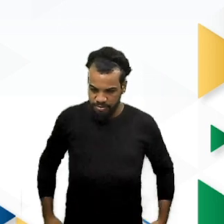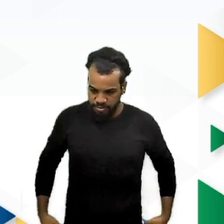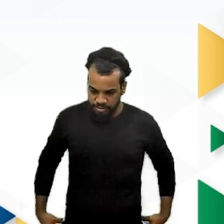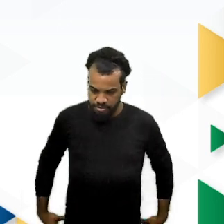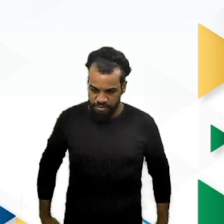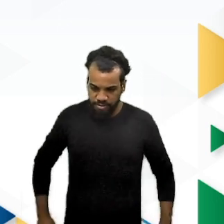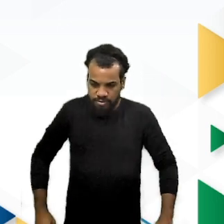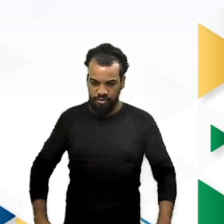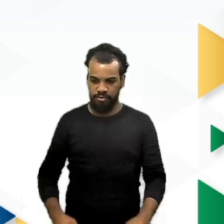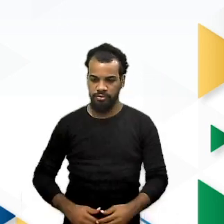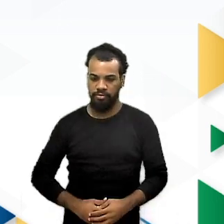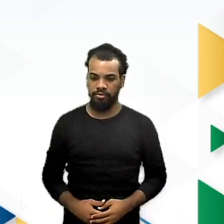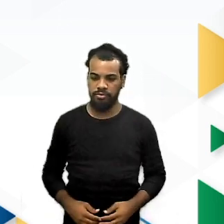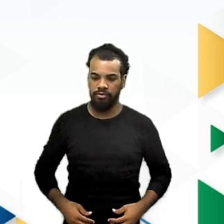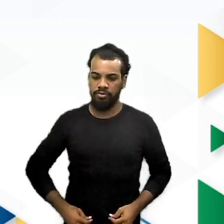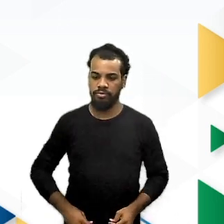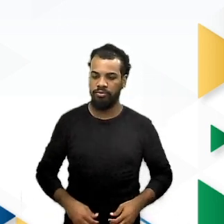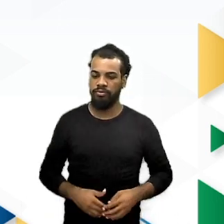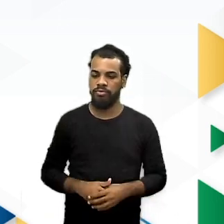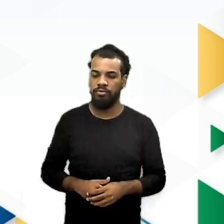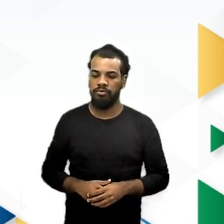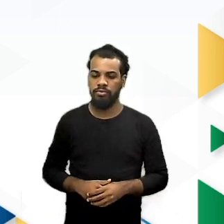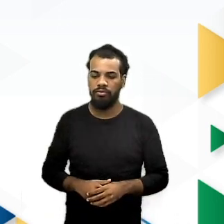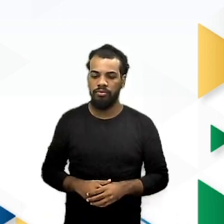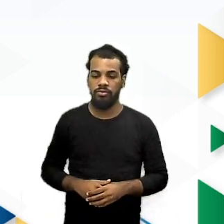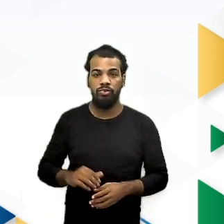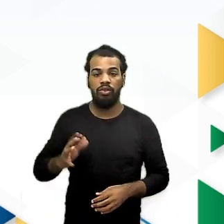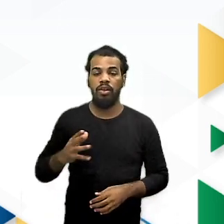que vai acontecer com essa interrogação? Vai ser